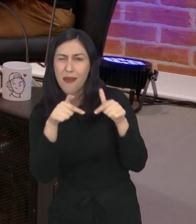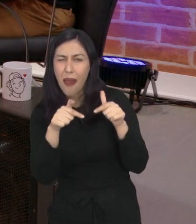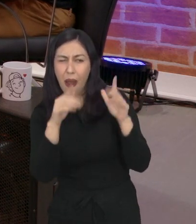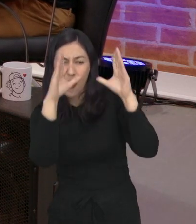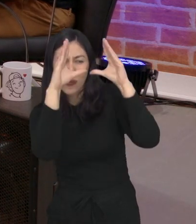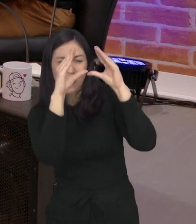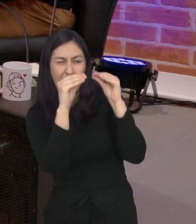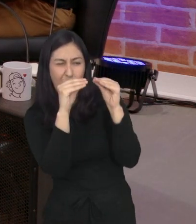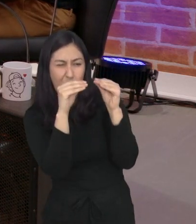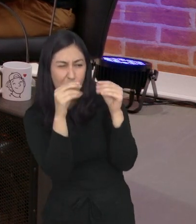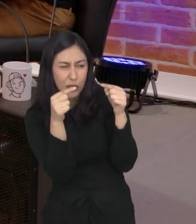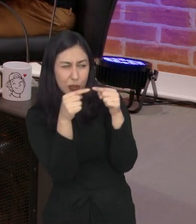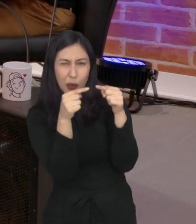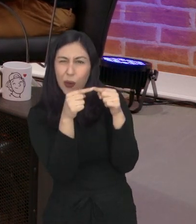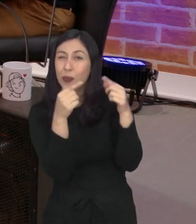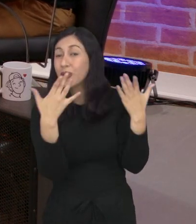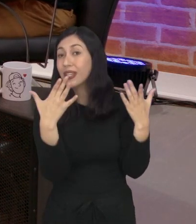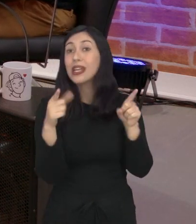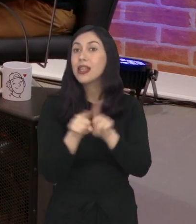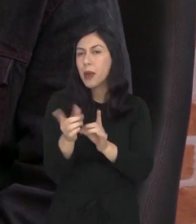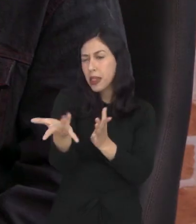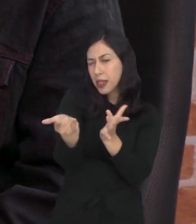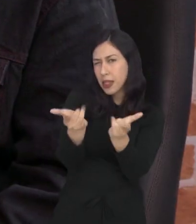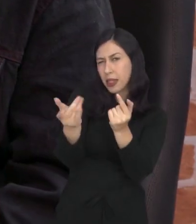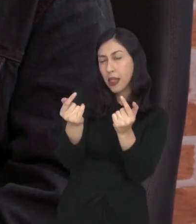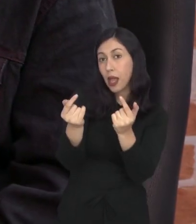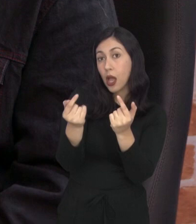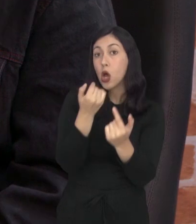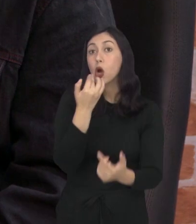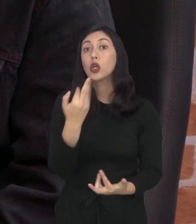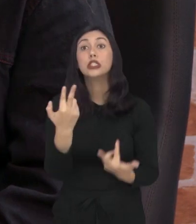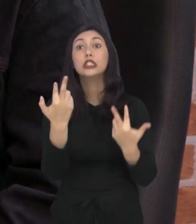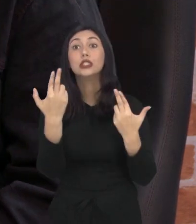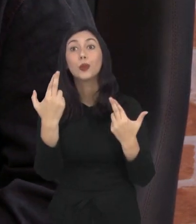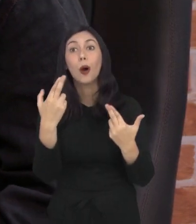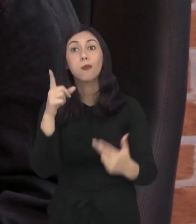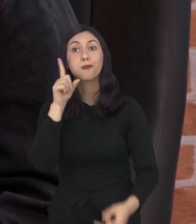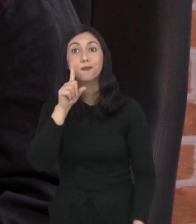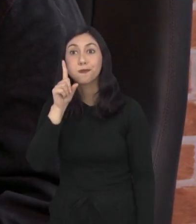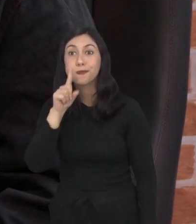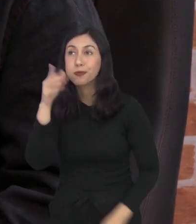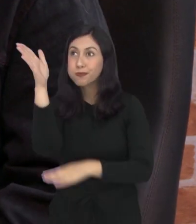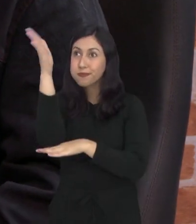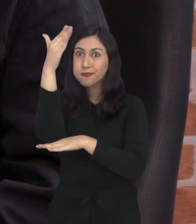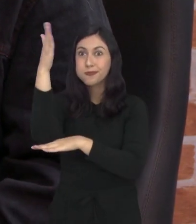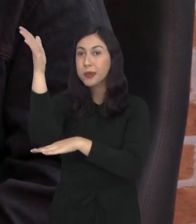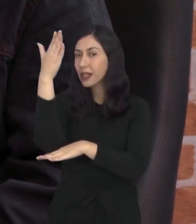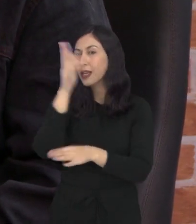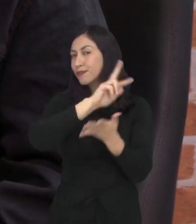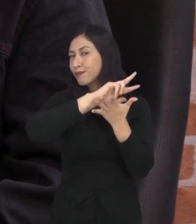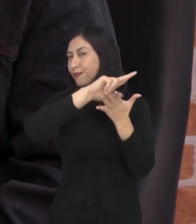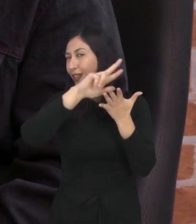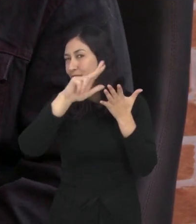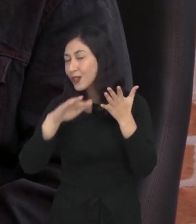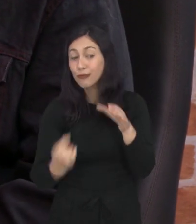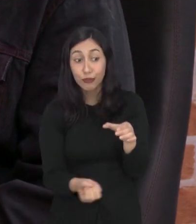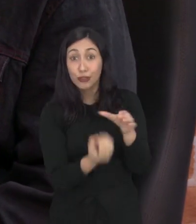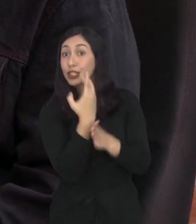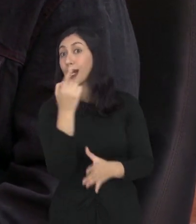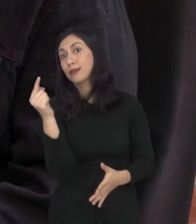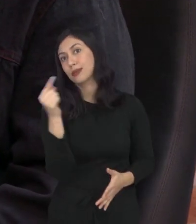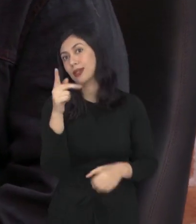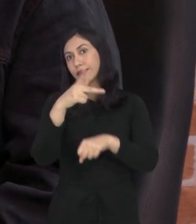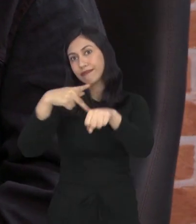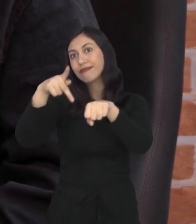tá ligado? Porque o Homem-Aranha tem as cores dos Estados Unidos, assim como o Superman e muitos outros super-heróis que nasceram nos Estados